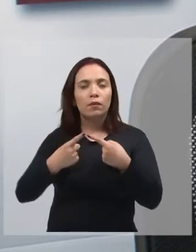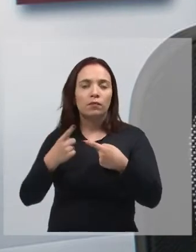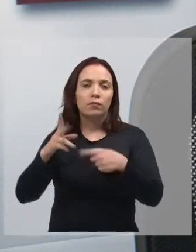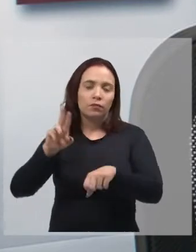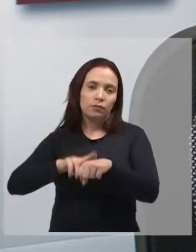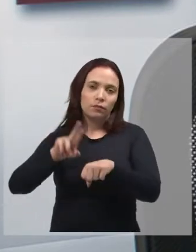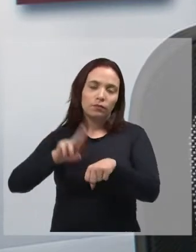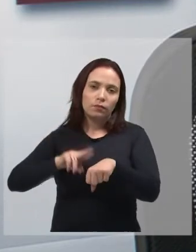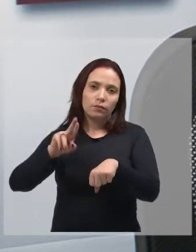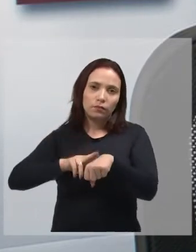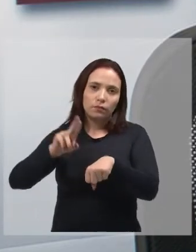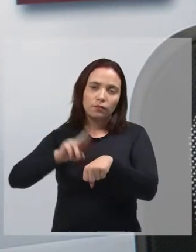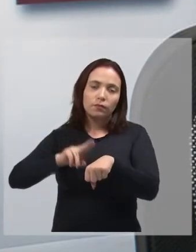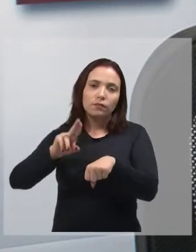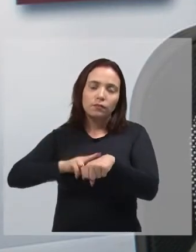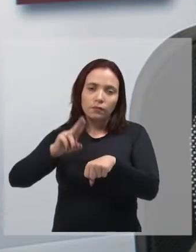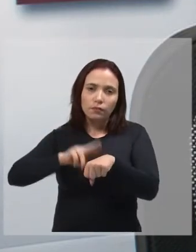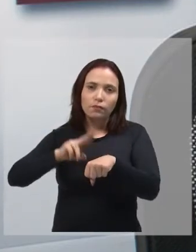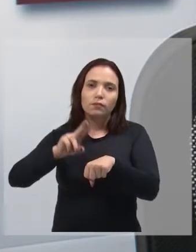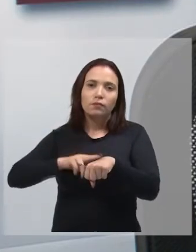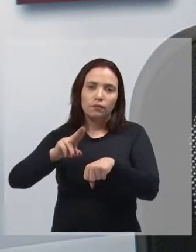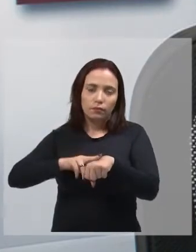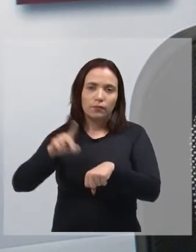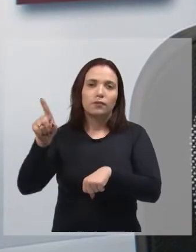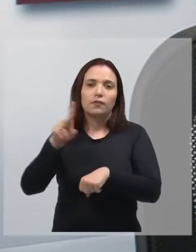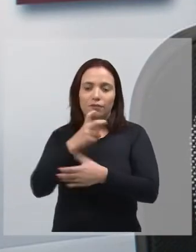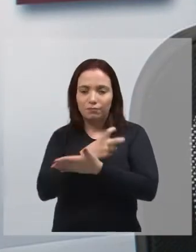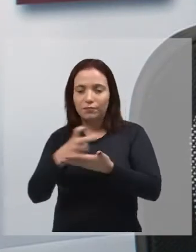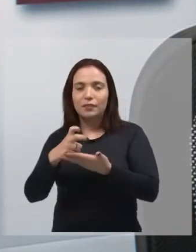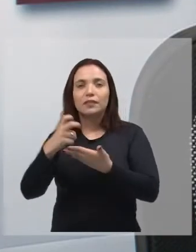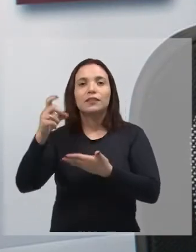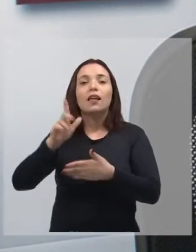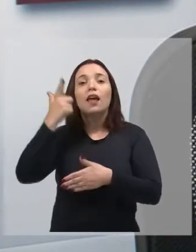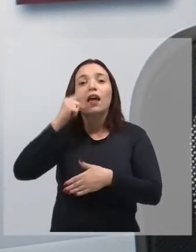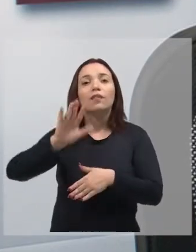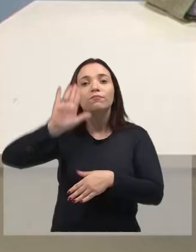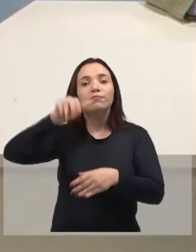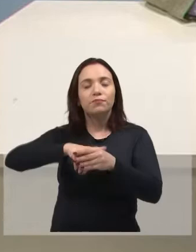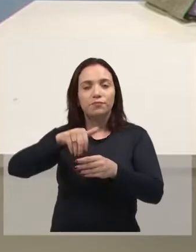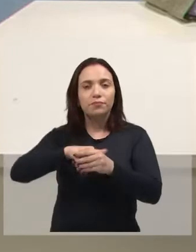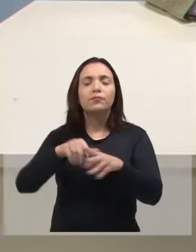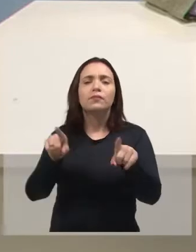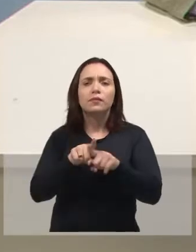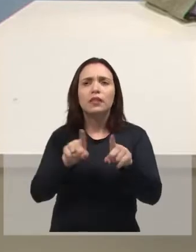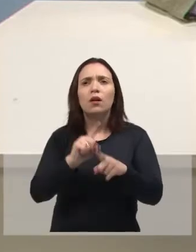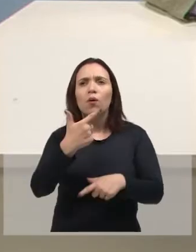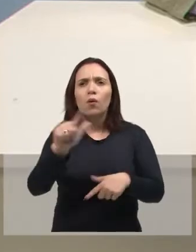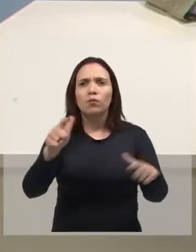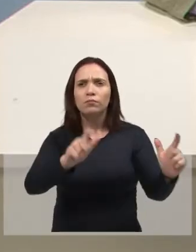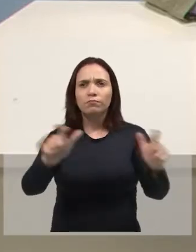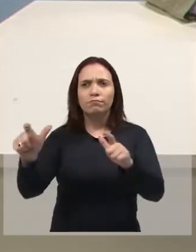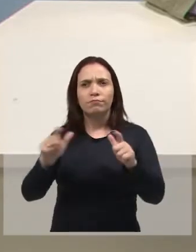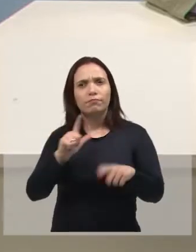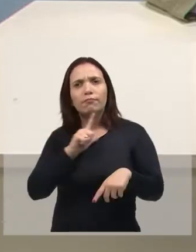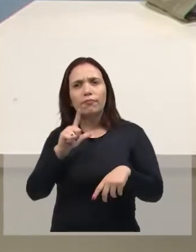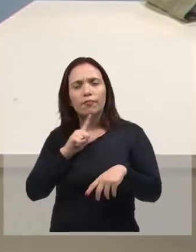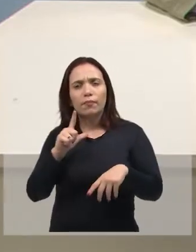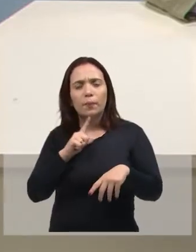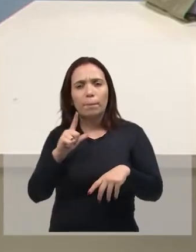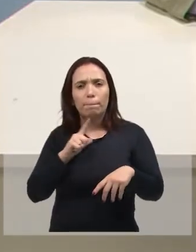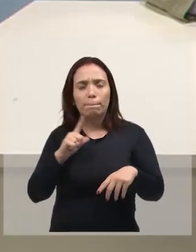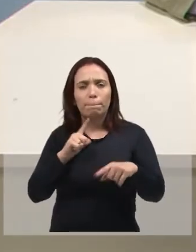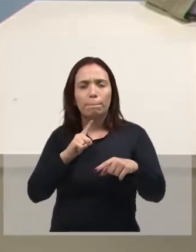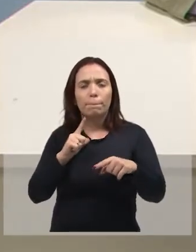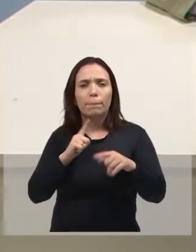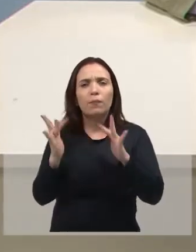base do prefeito Roberto Cláudio e do seu candidato. E dos setores que têm ligações com